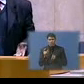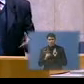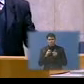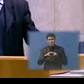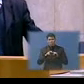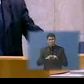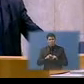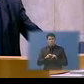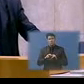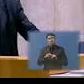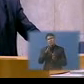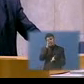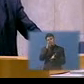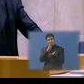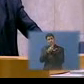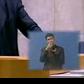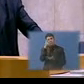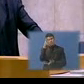eu gostaria de falar,